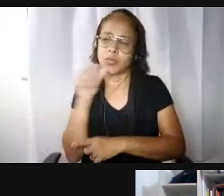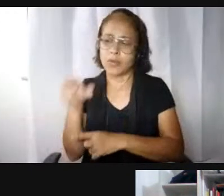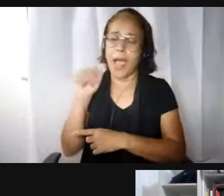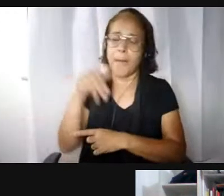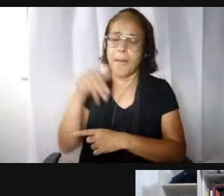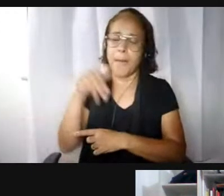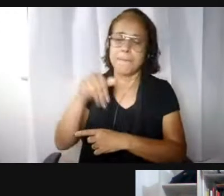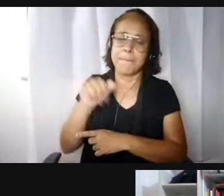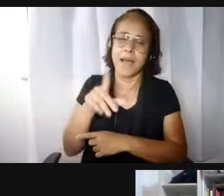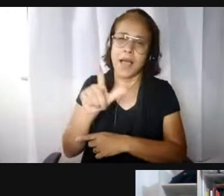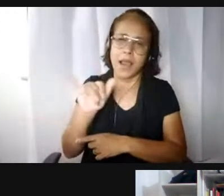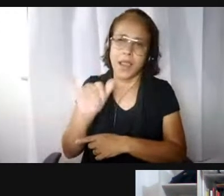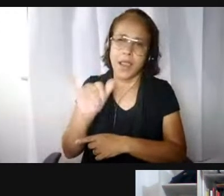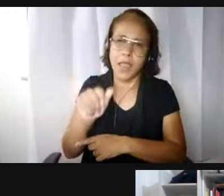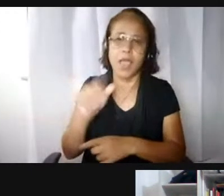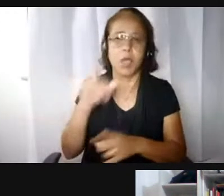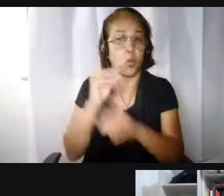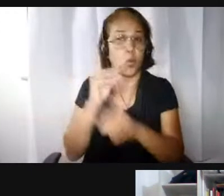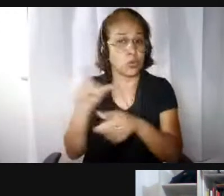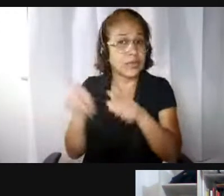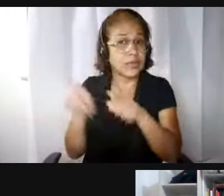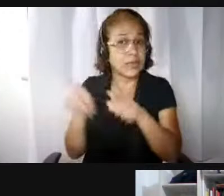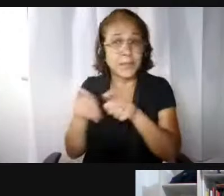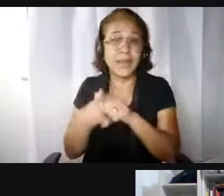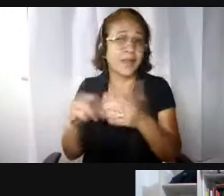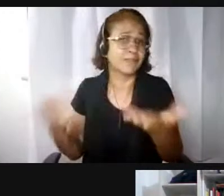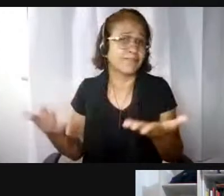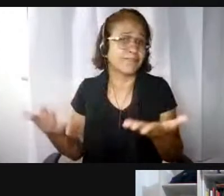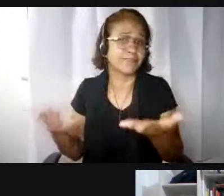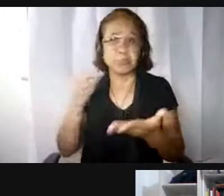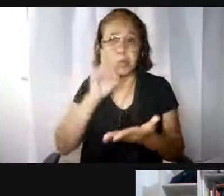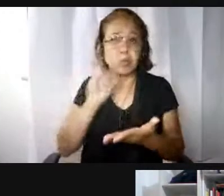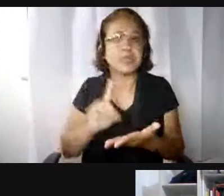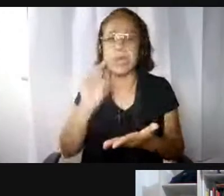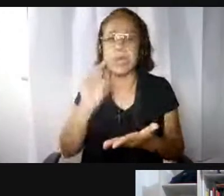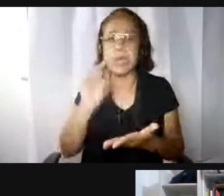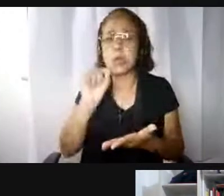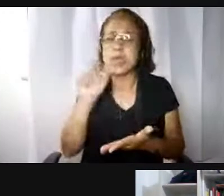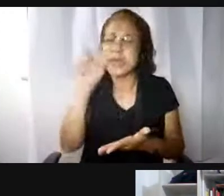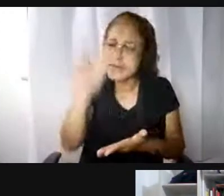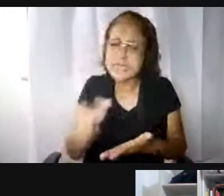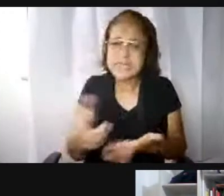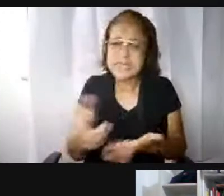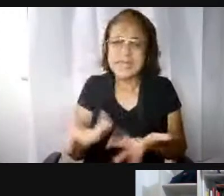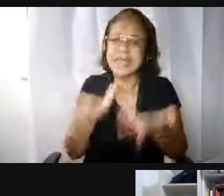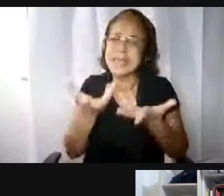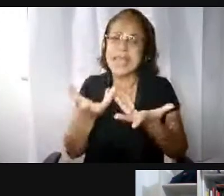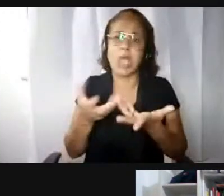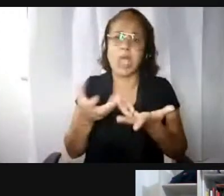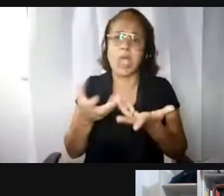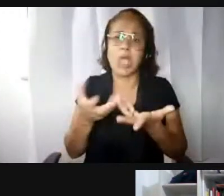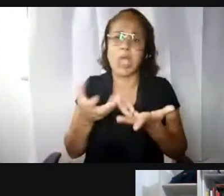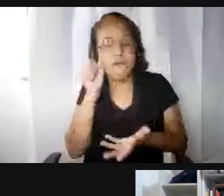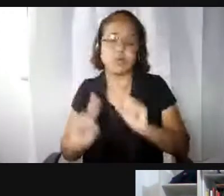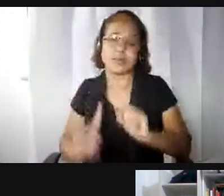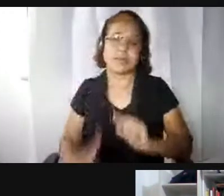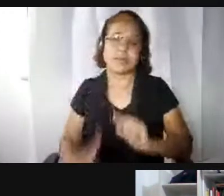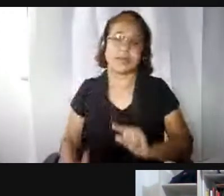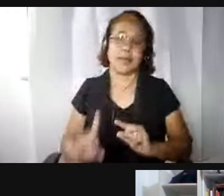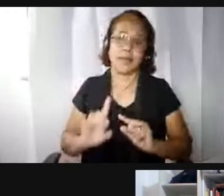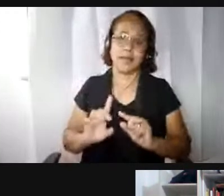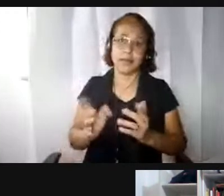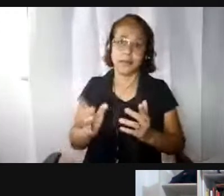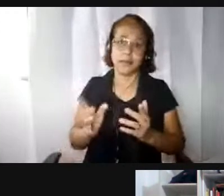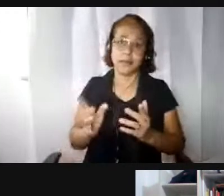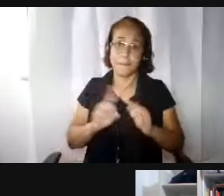encontrado. Aí tem, então, assim, eu não sei exatamente o que que você quer que eu, assim, o que que você gostaria de ouvir, mas a gente está ainda, eu